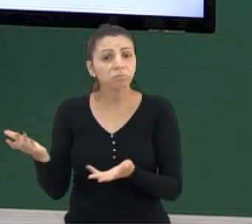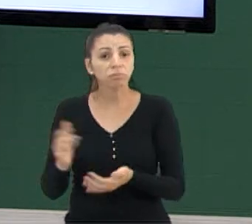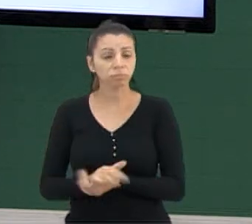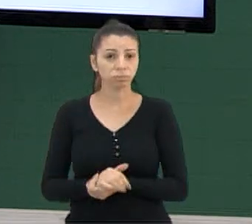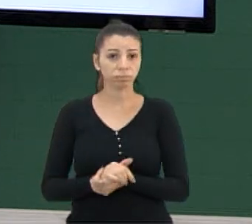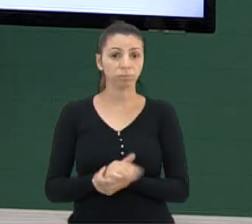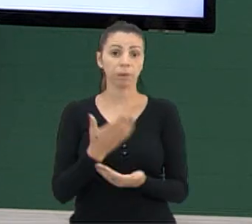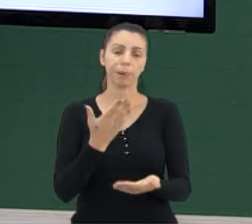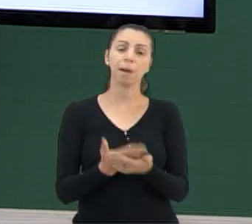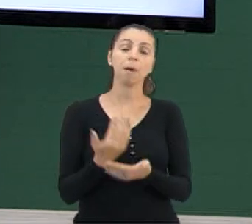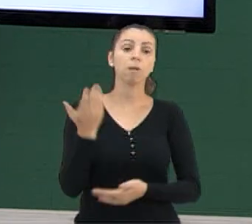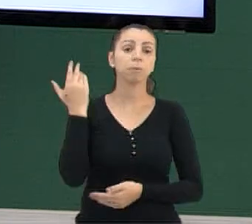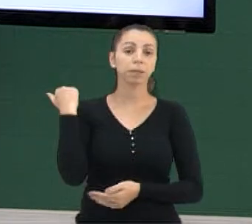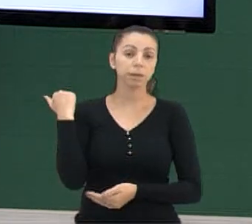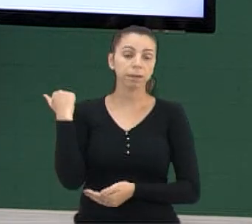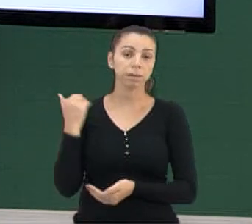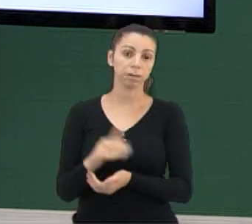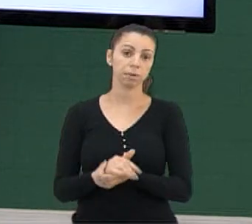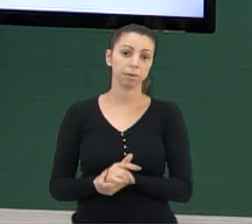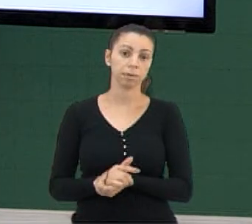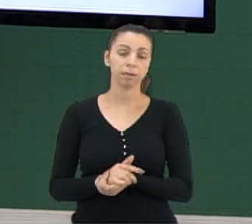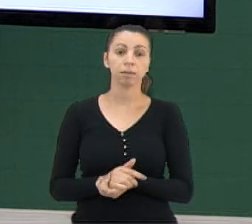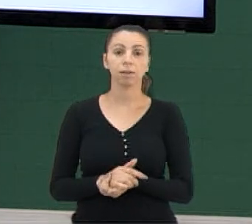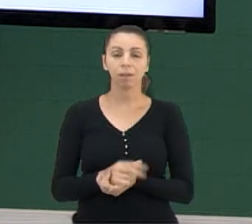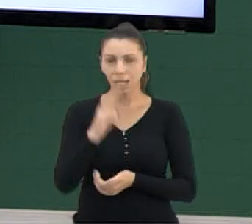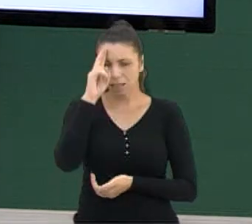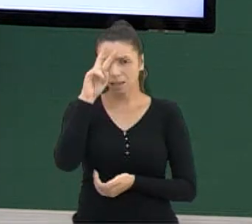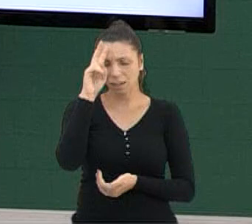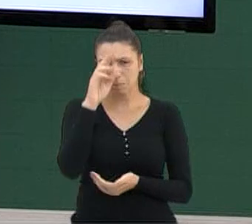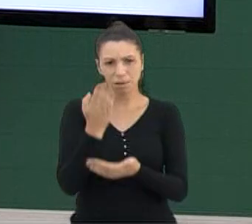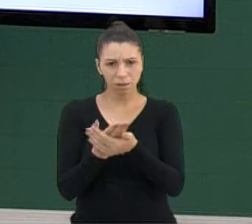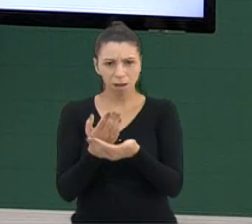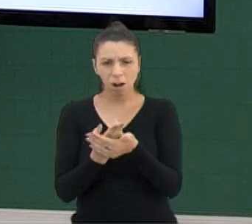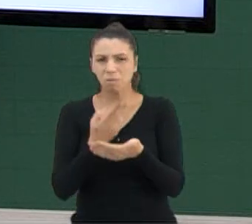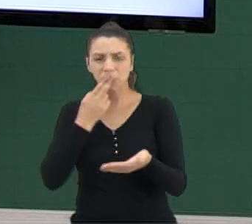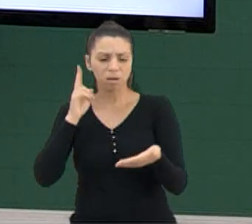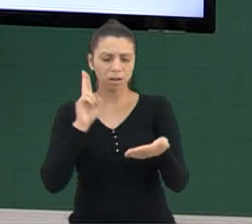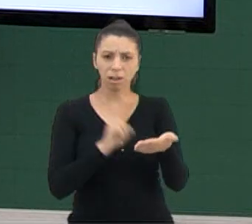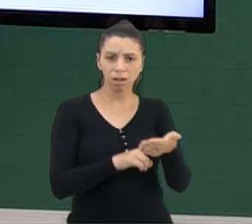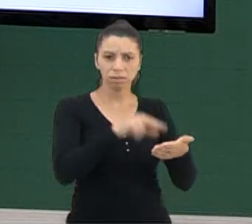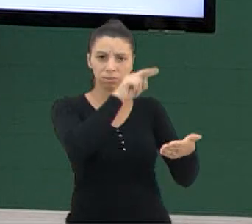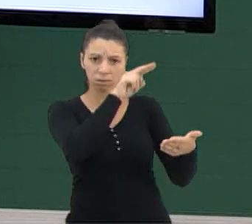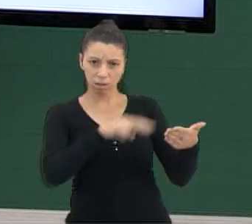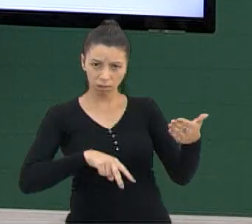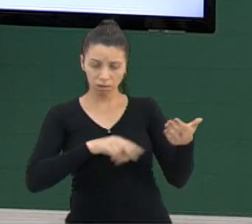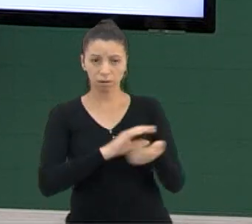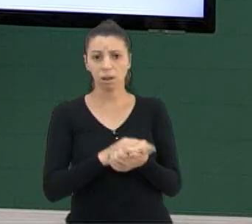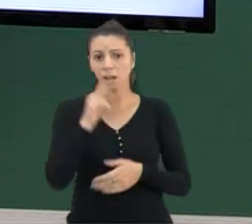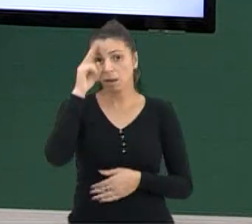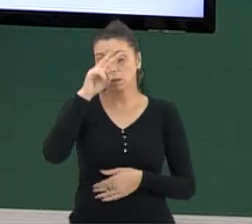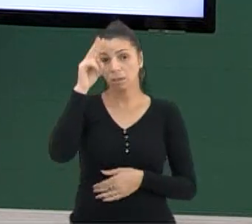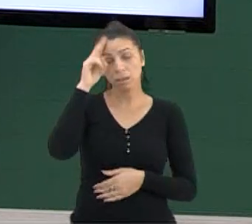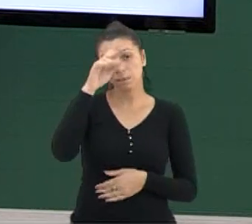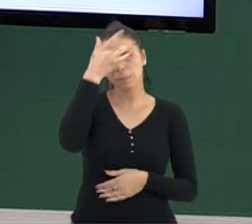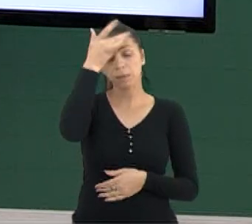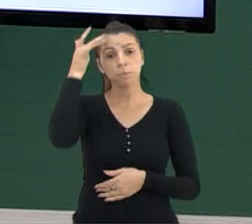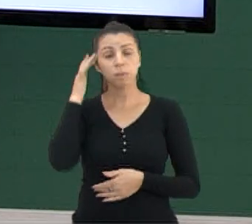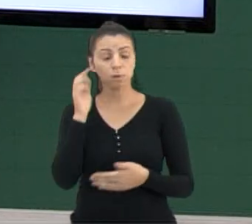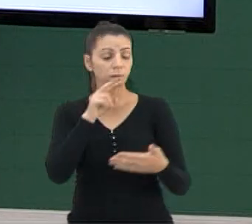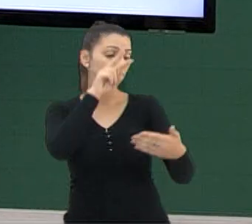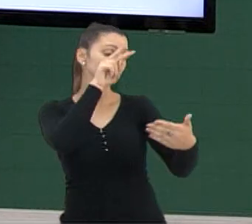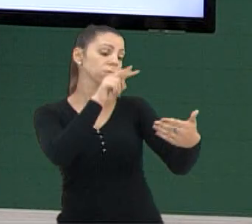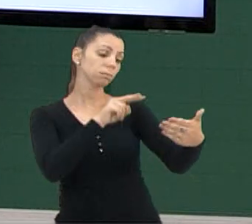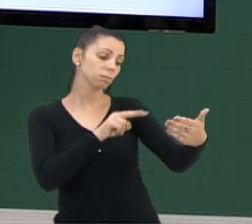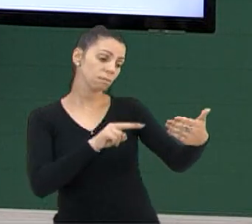nós tivemos aula sobre a carta do leitor, lembram? Então, as pessoas que eram leitoras